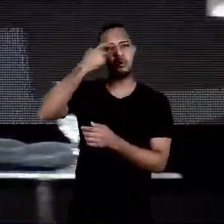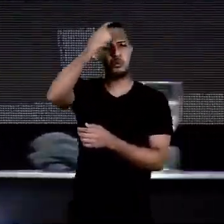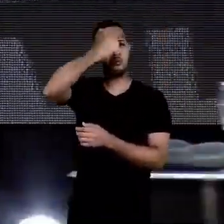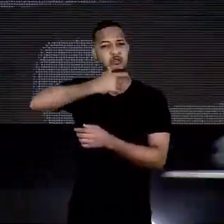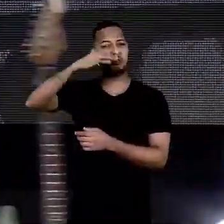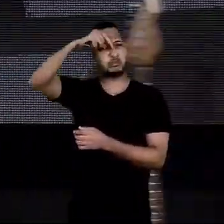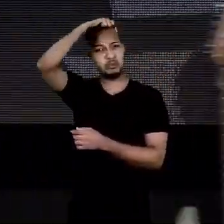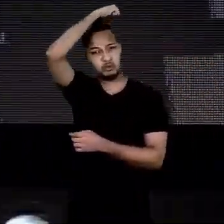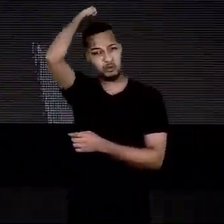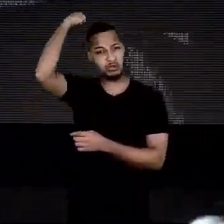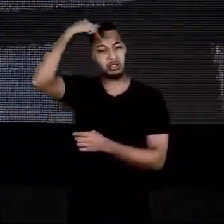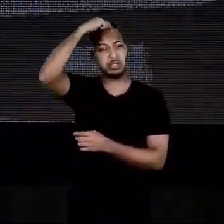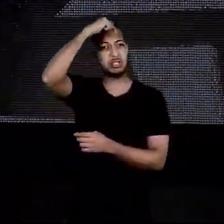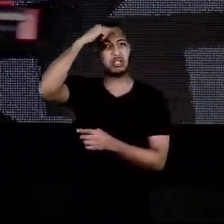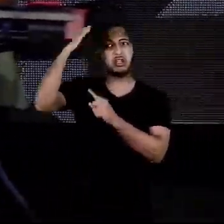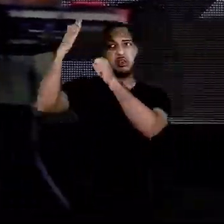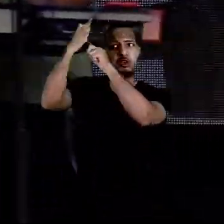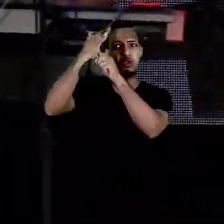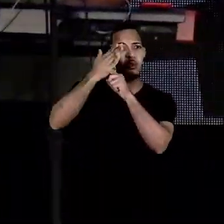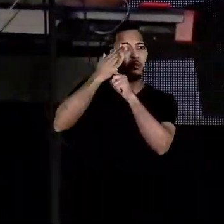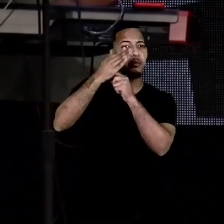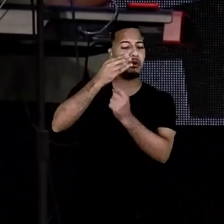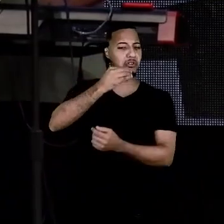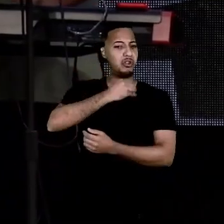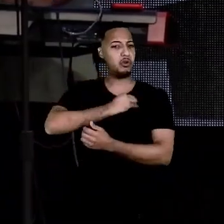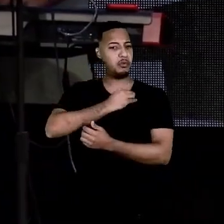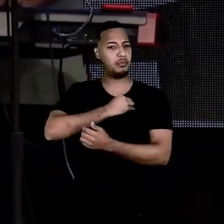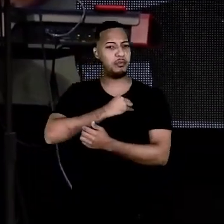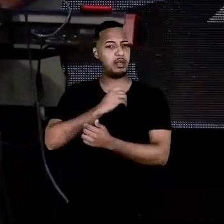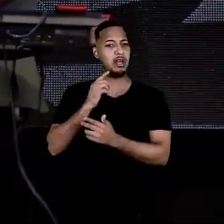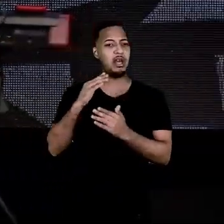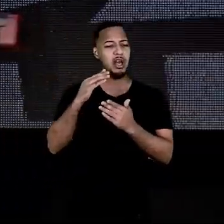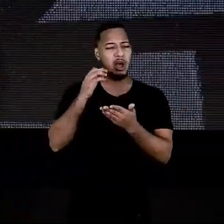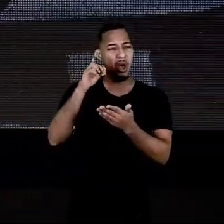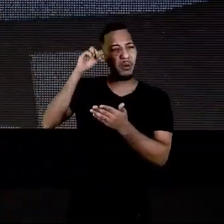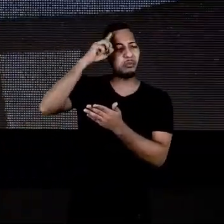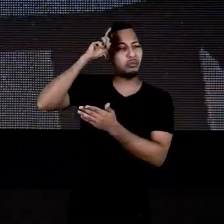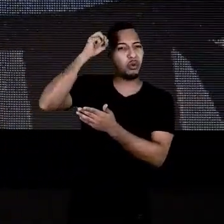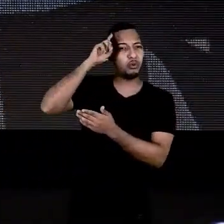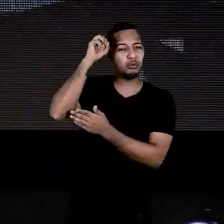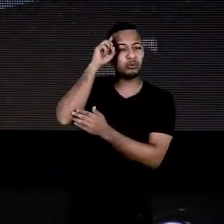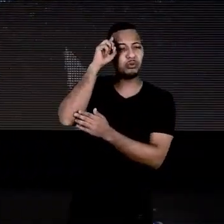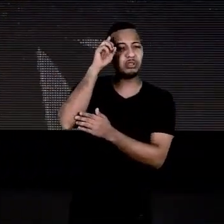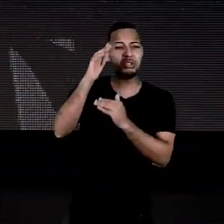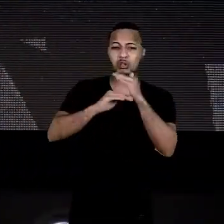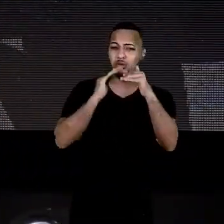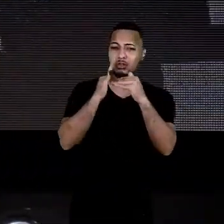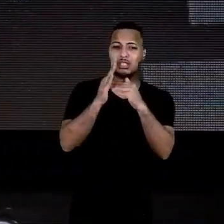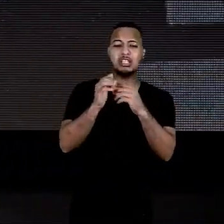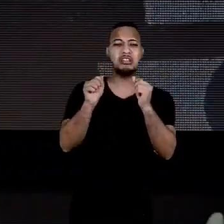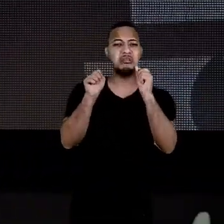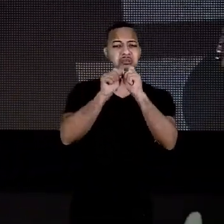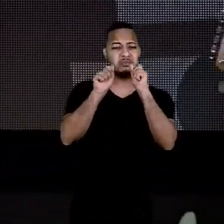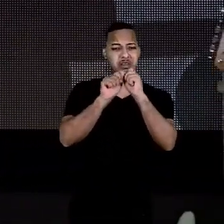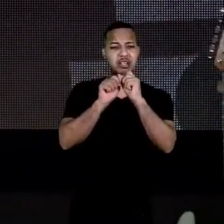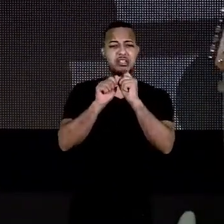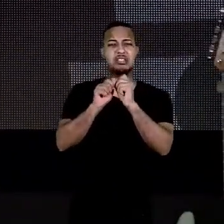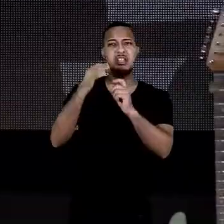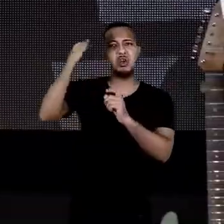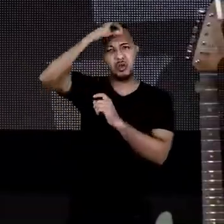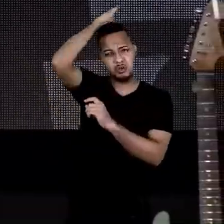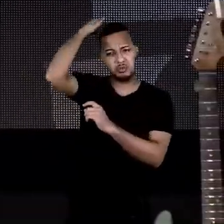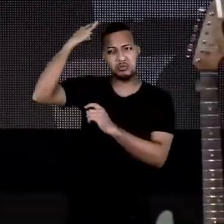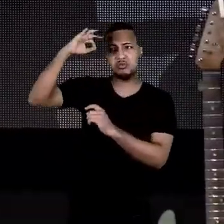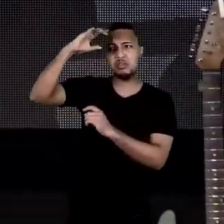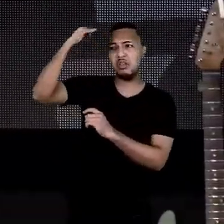do pecado, da justiça e do juízo. Todos os dias, quando a gente, qualquer coisa que a gente possa fazer, aí vem o Espírito Santo e diz